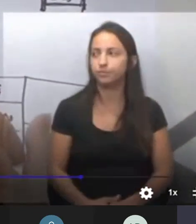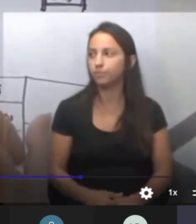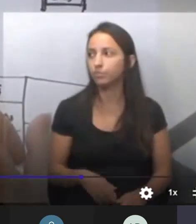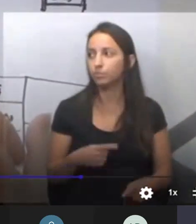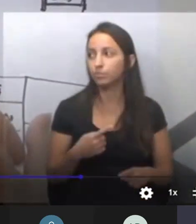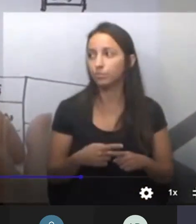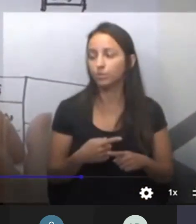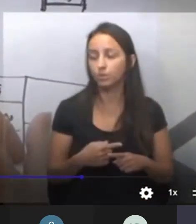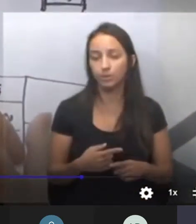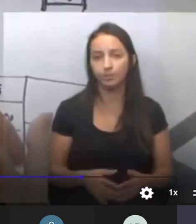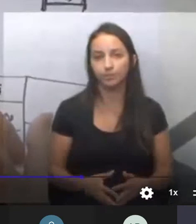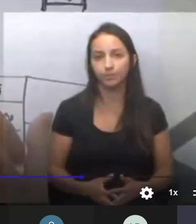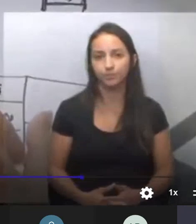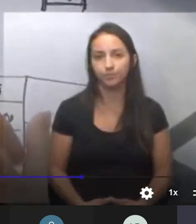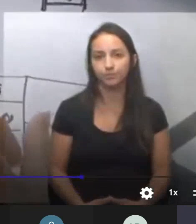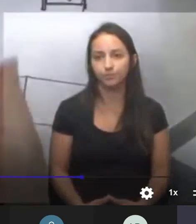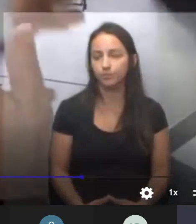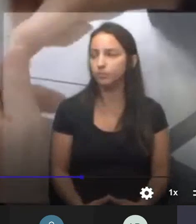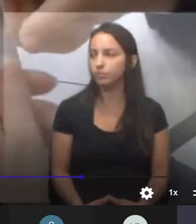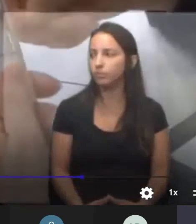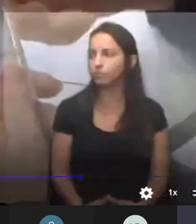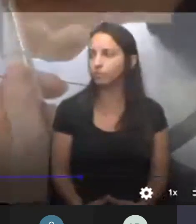Por quê? Então,